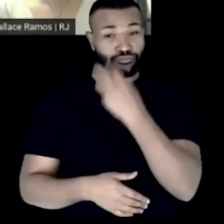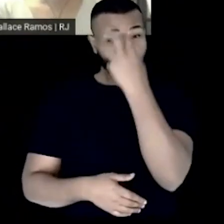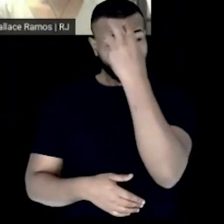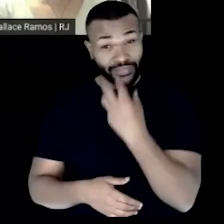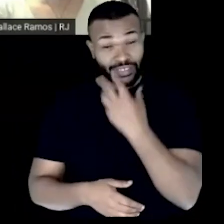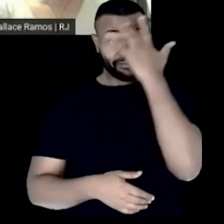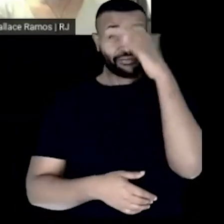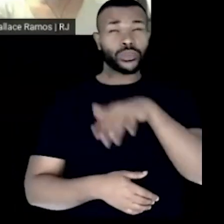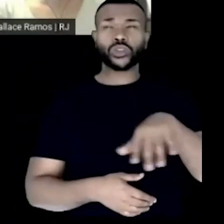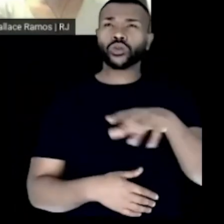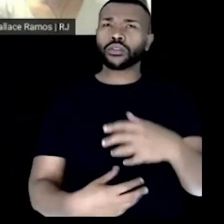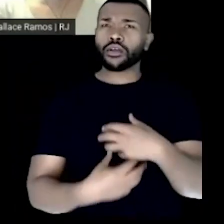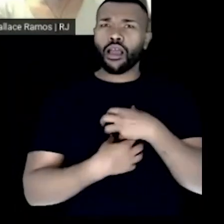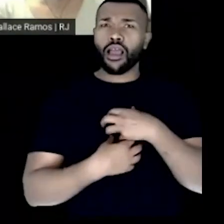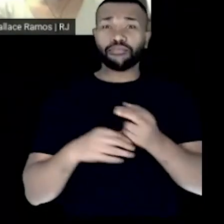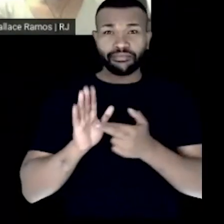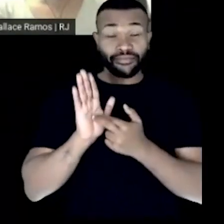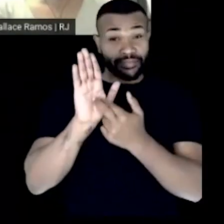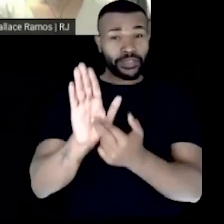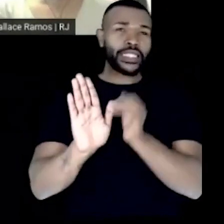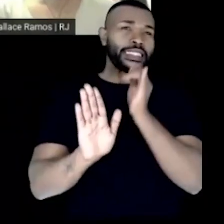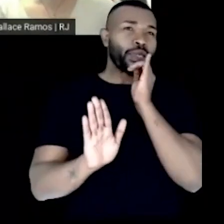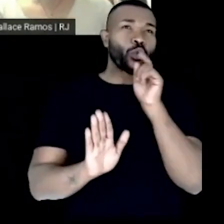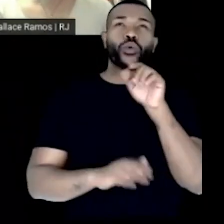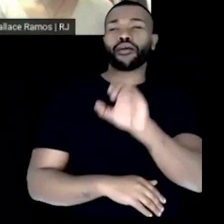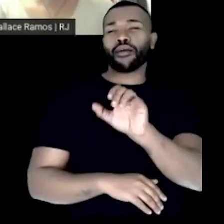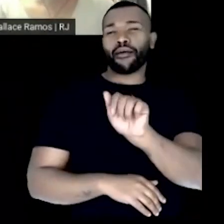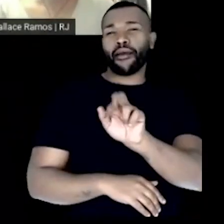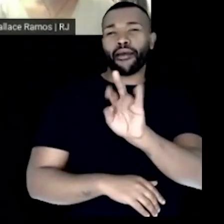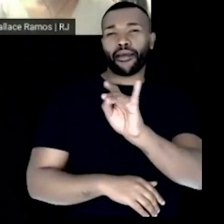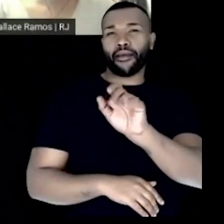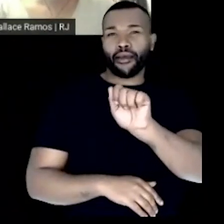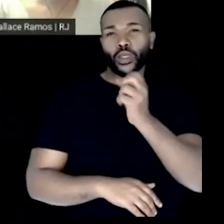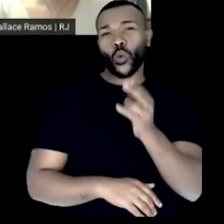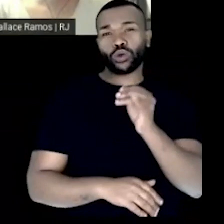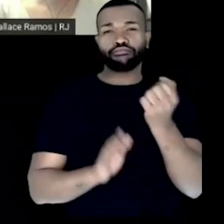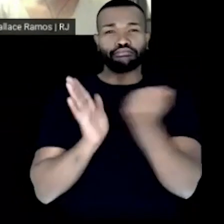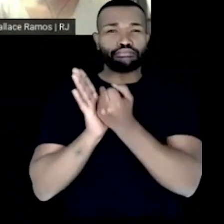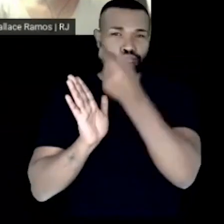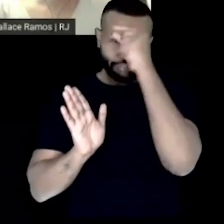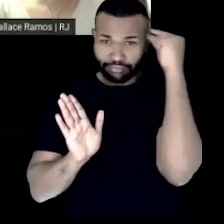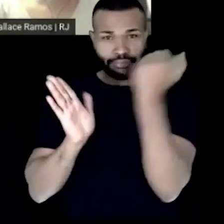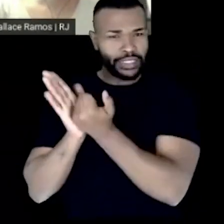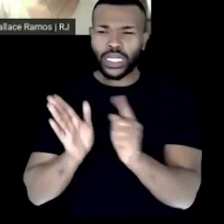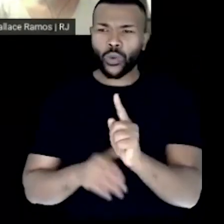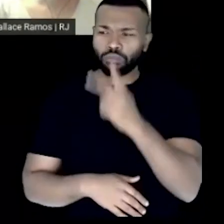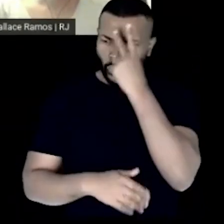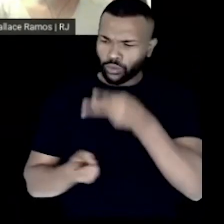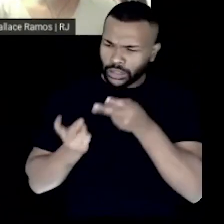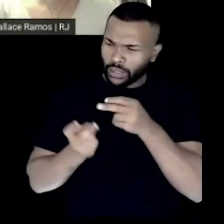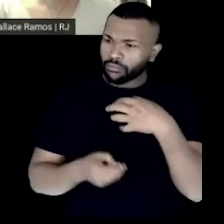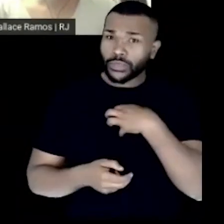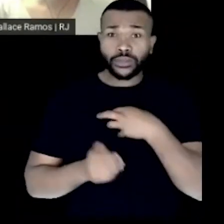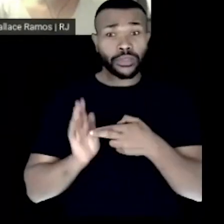forma realmente séria, uma forma que as pessoas se sentem representadas. Não fica caricato, não fica estereotipado, e você se sente representado. Você